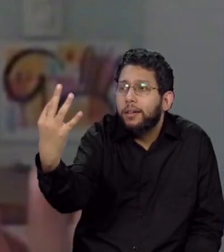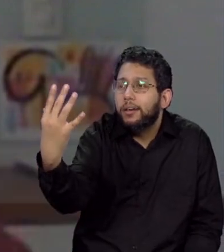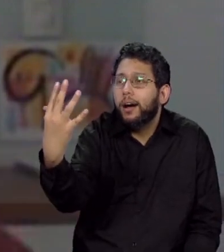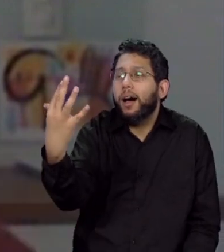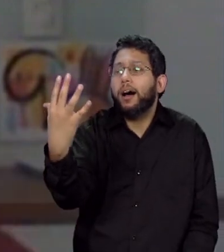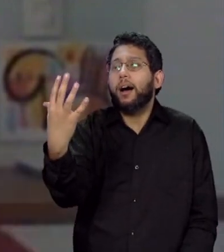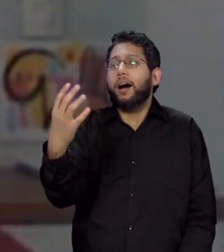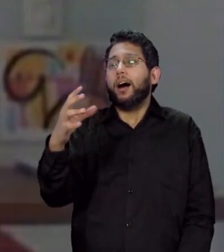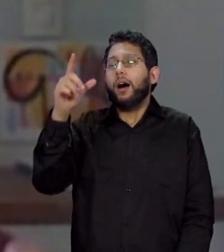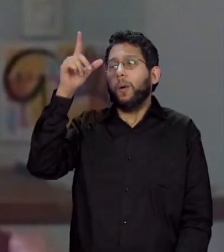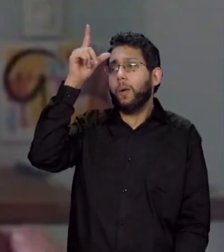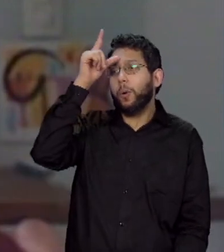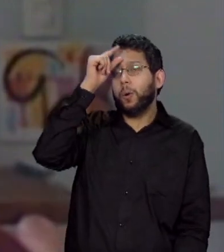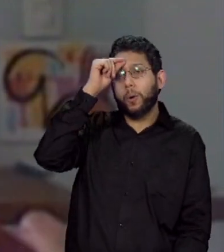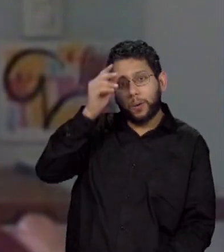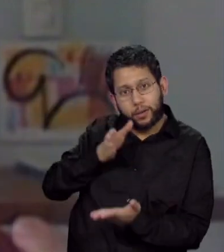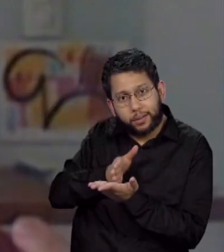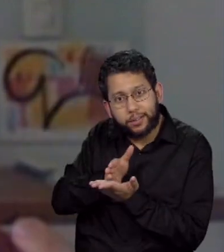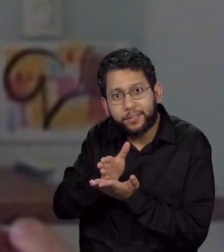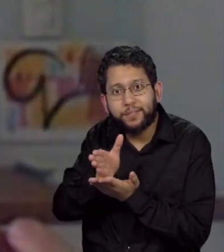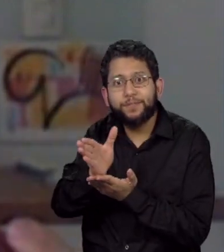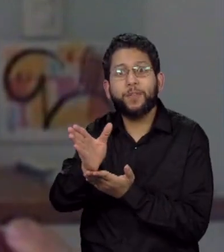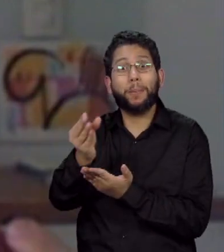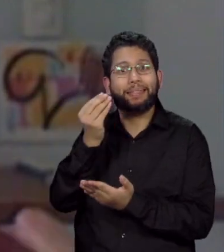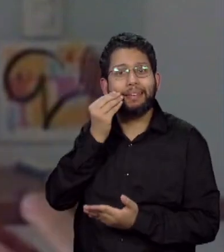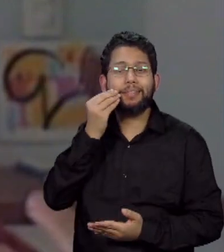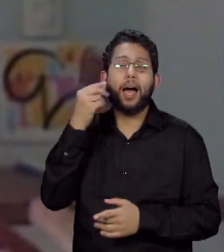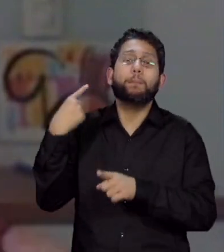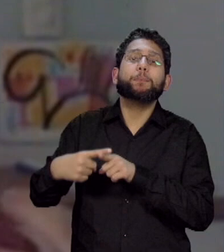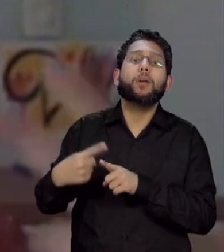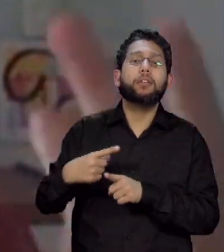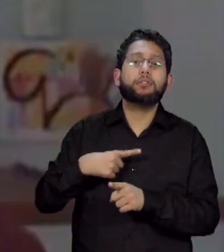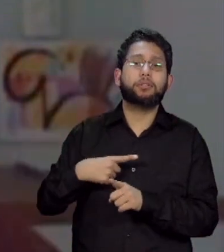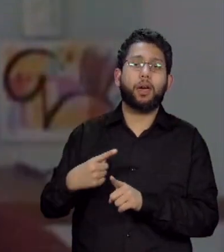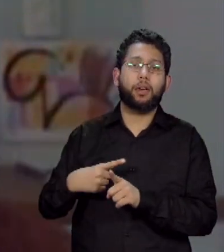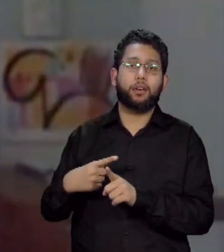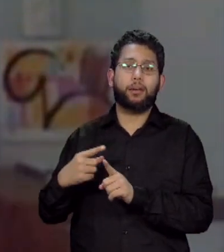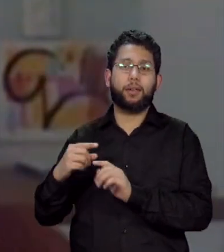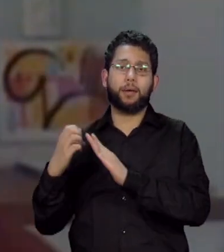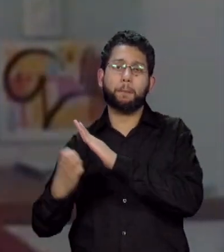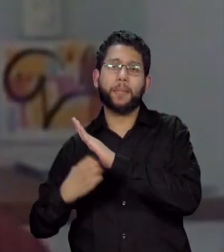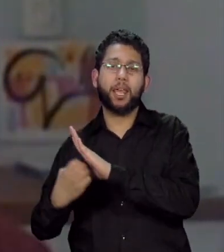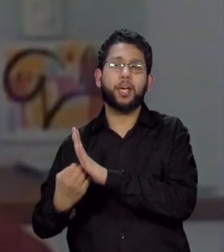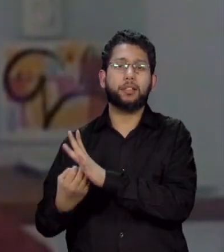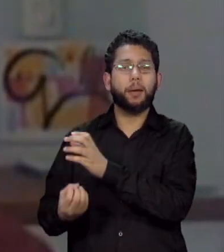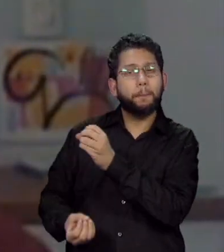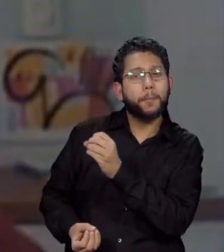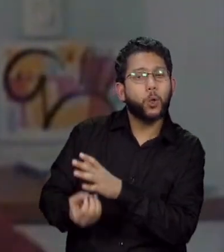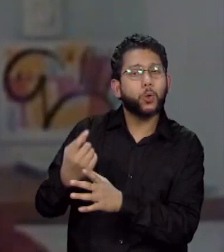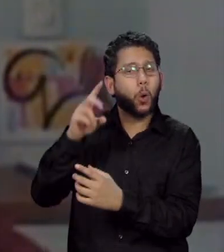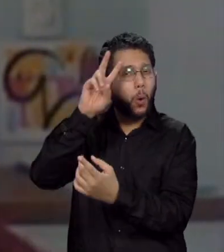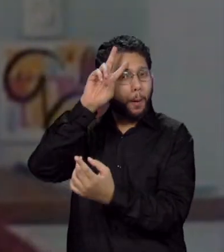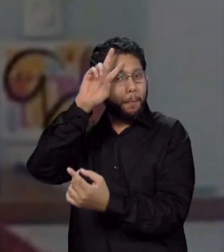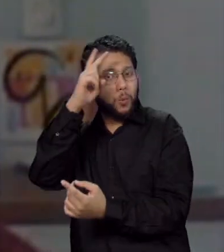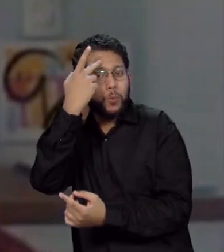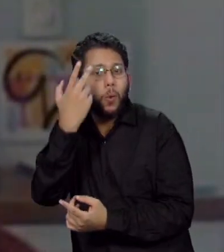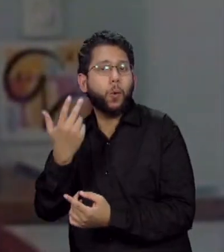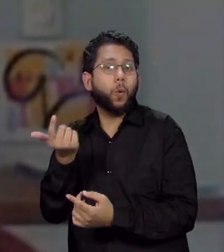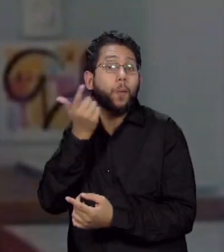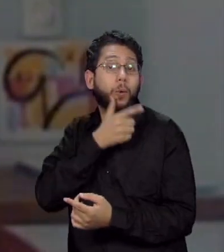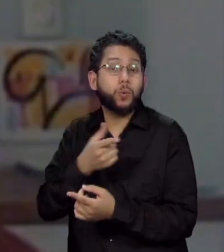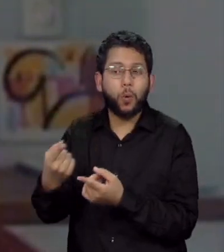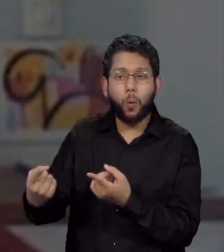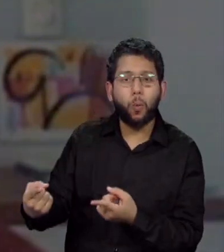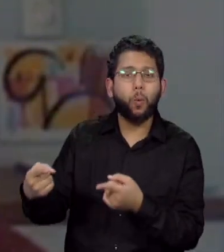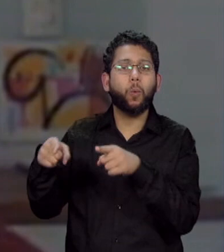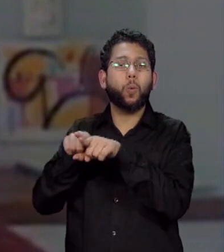que parte dessas produtoras que se reinventaram, né? Começaram a fazer produção